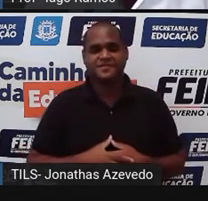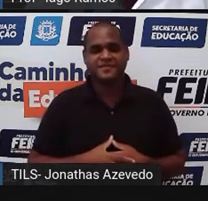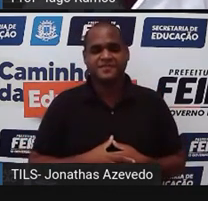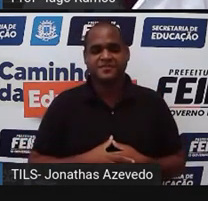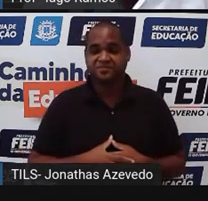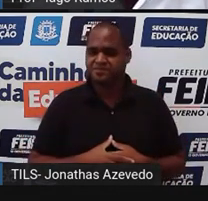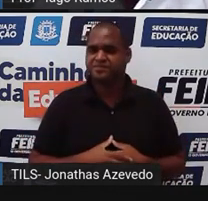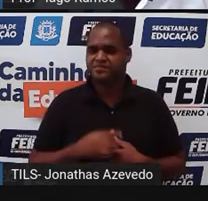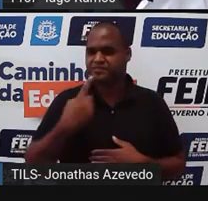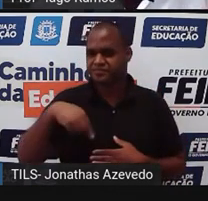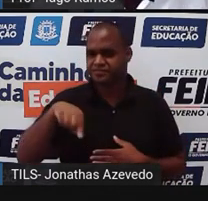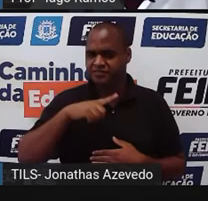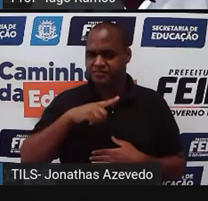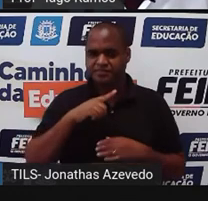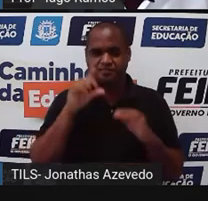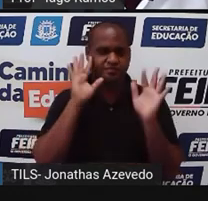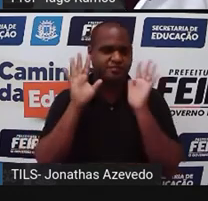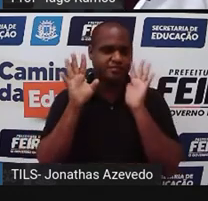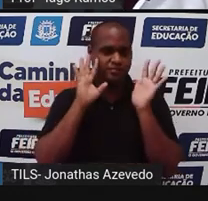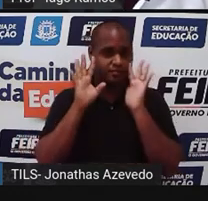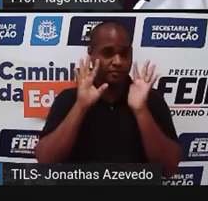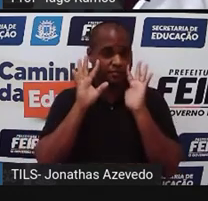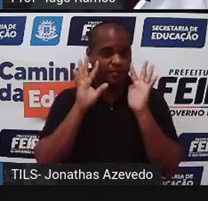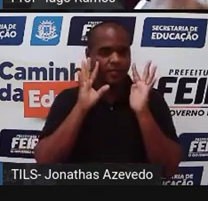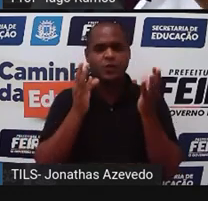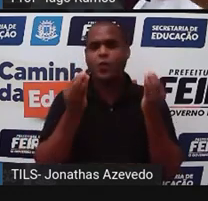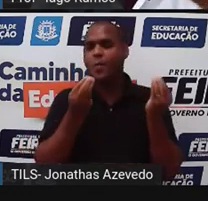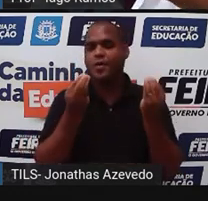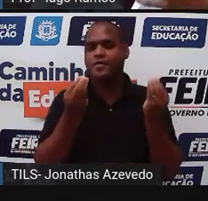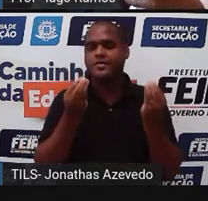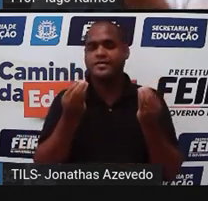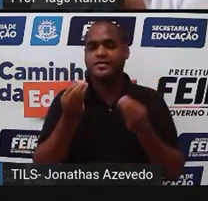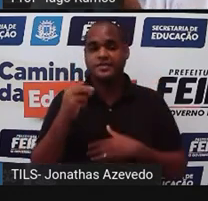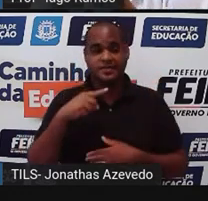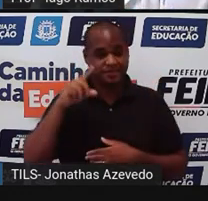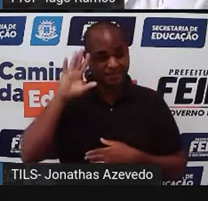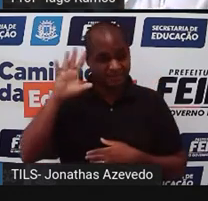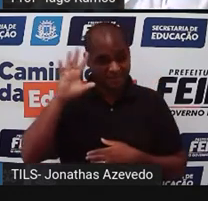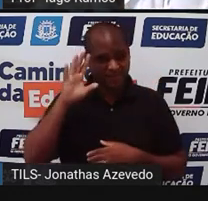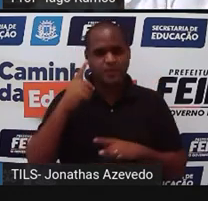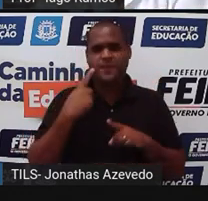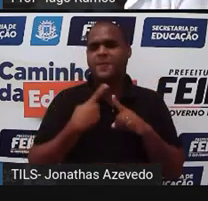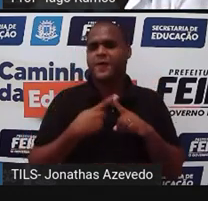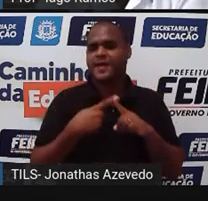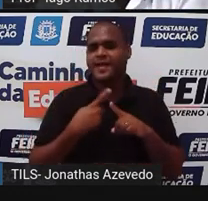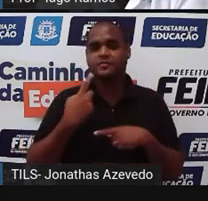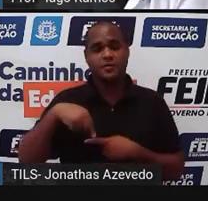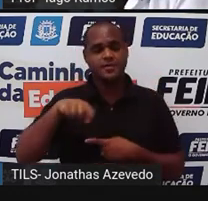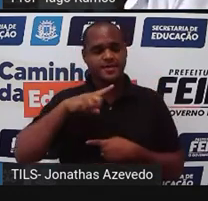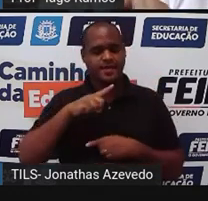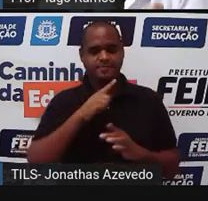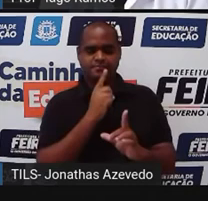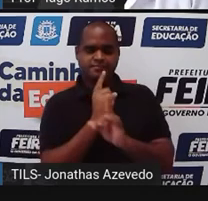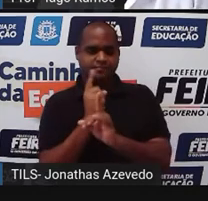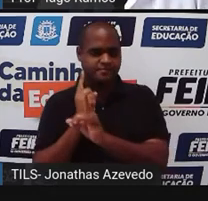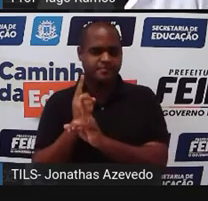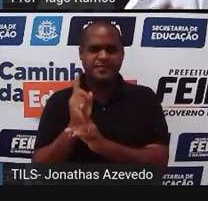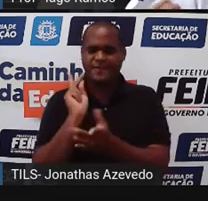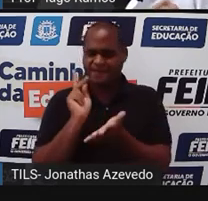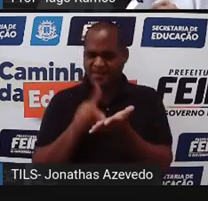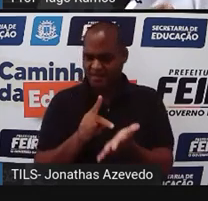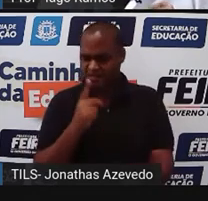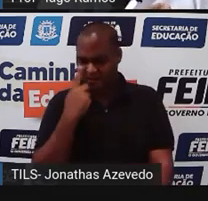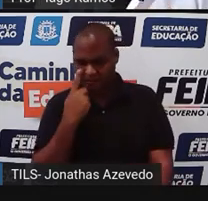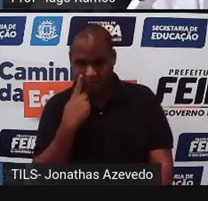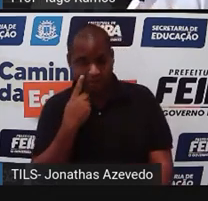vamos vamos construir um pensamento aqui ó com isso com essa com esse por quê que a gente acabou de encontrar para ver se é verdade